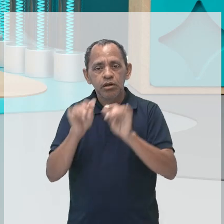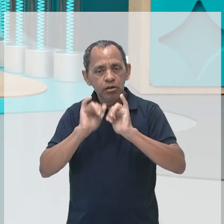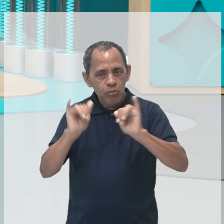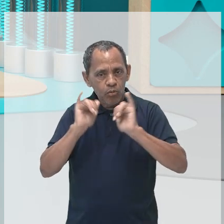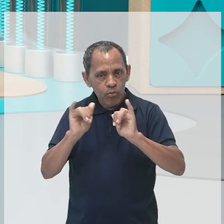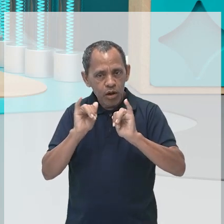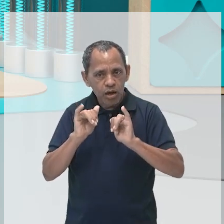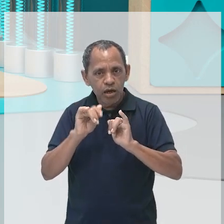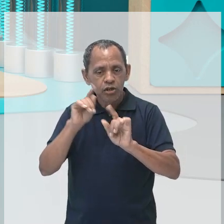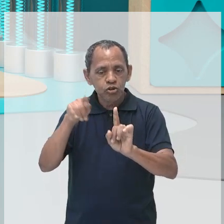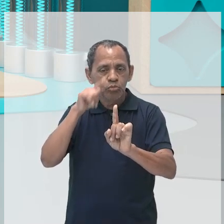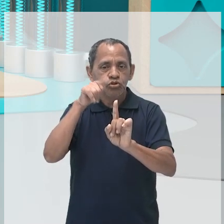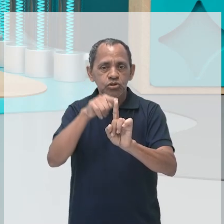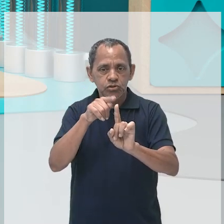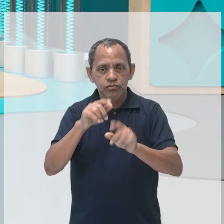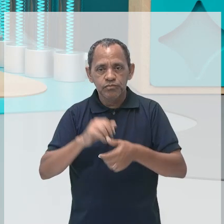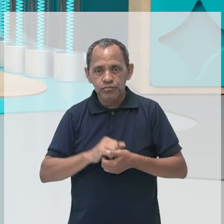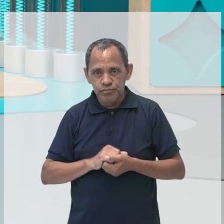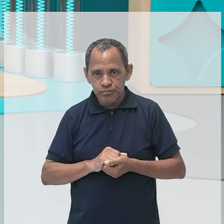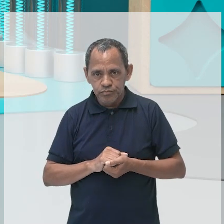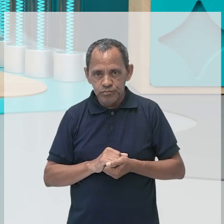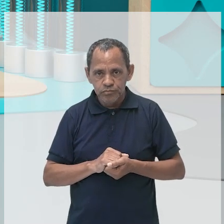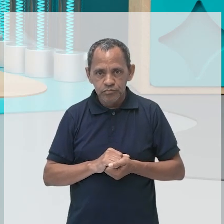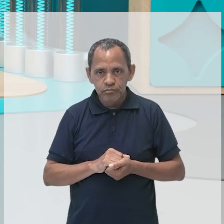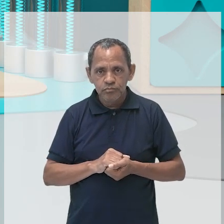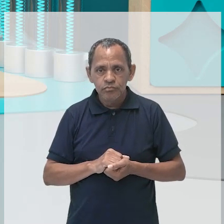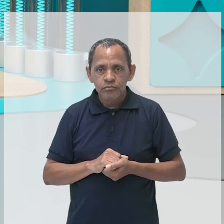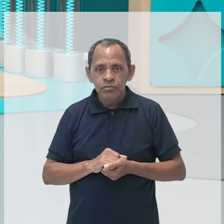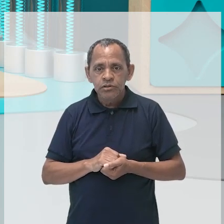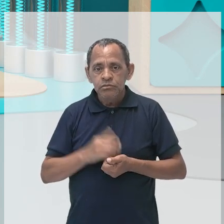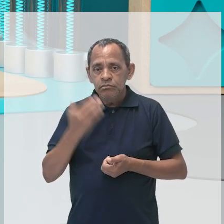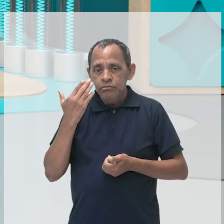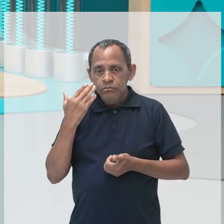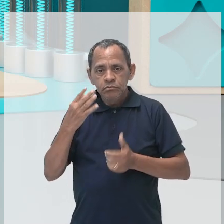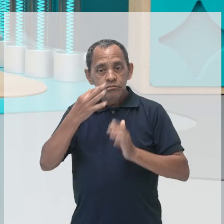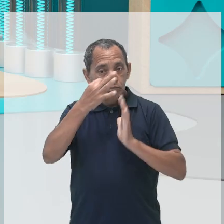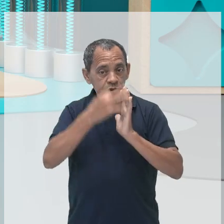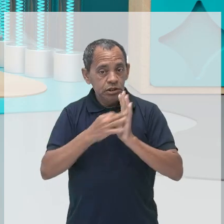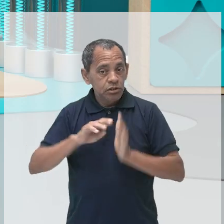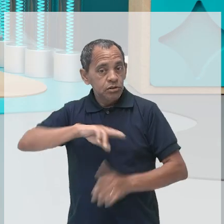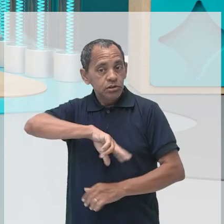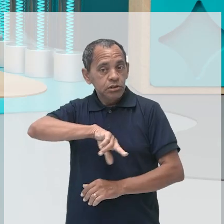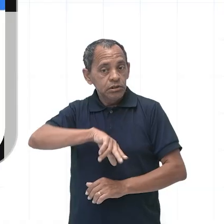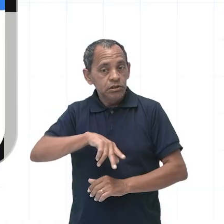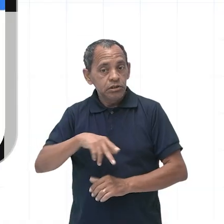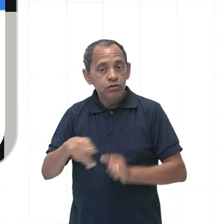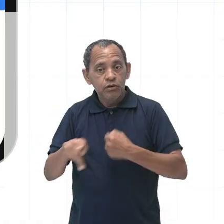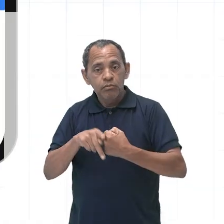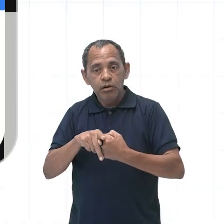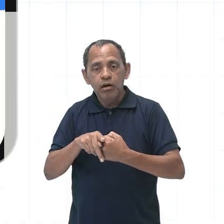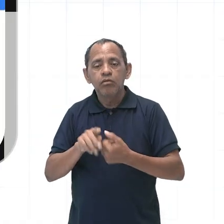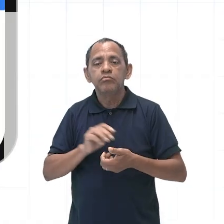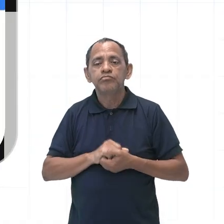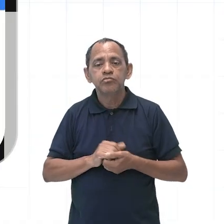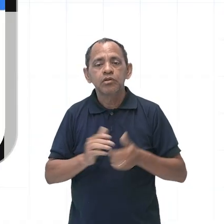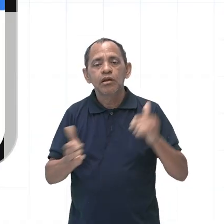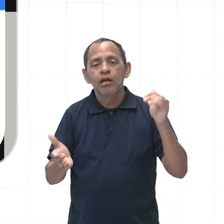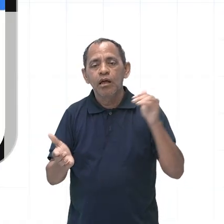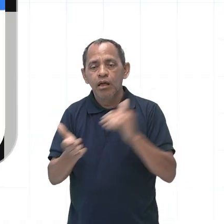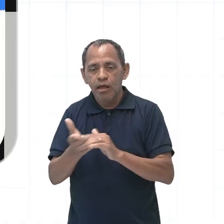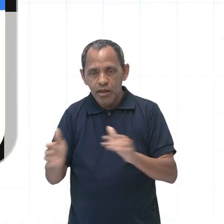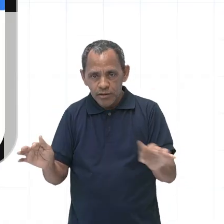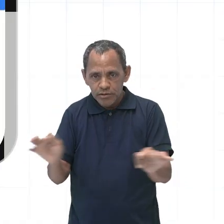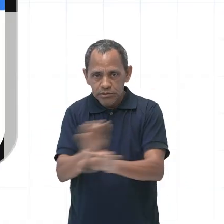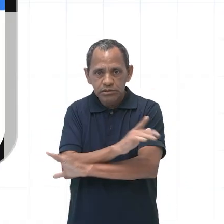promover, ok? O texto aqui, o não verbal, olha só, o programa Desenrola Brasil encerrou. Caso